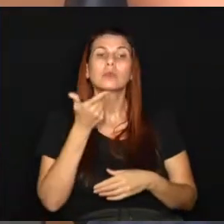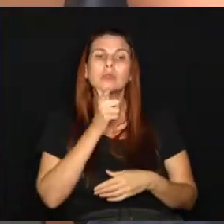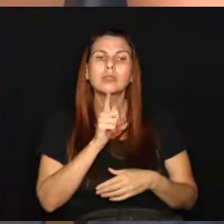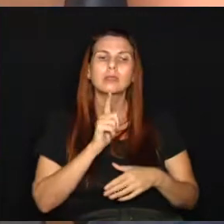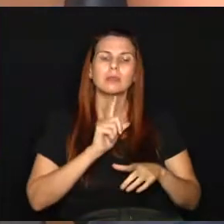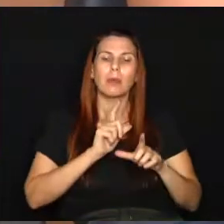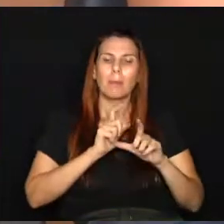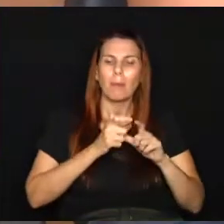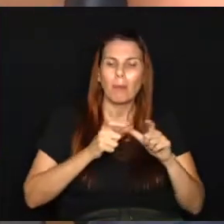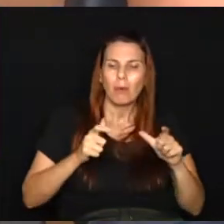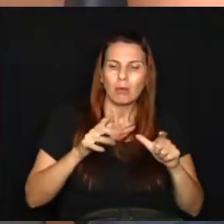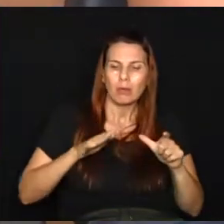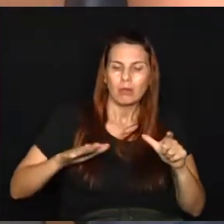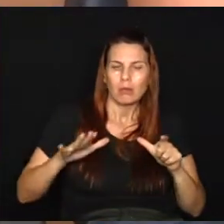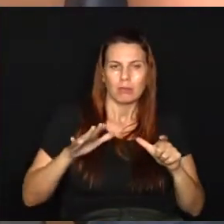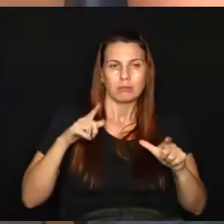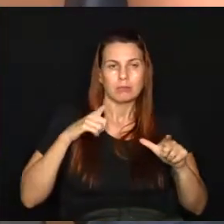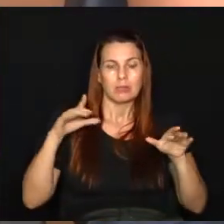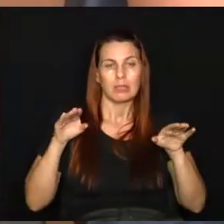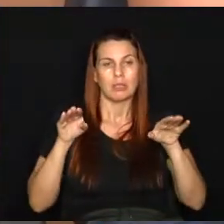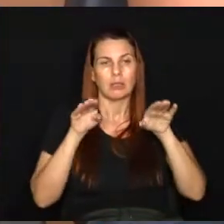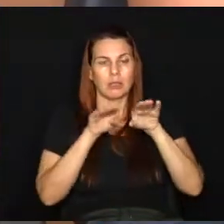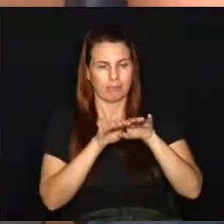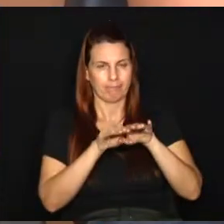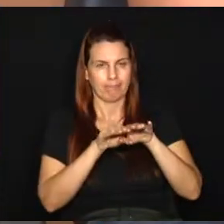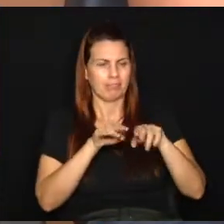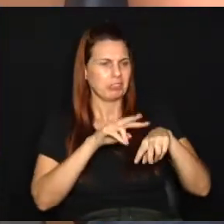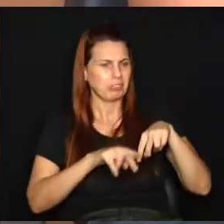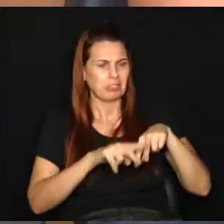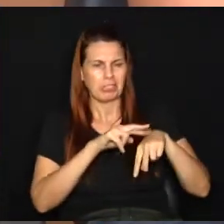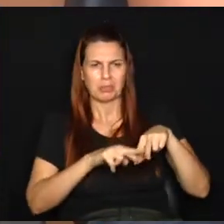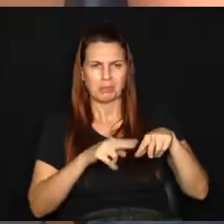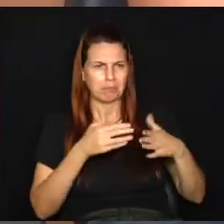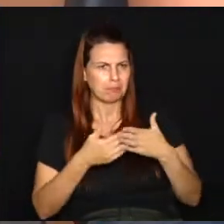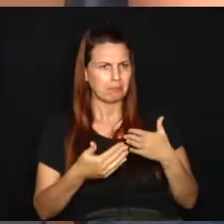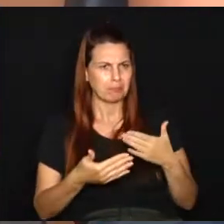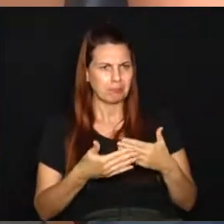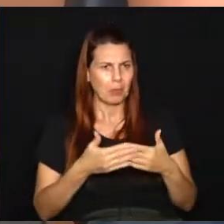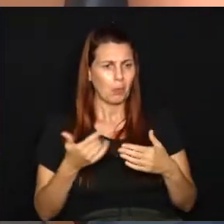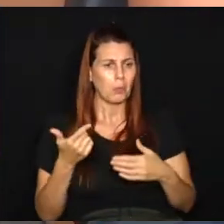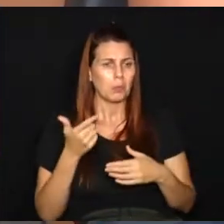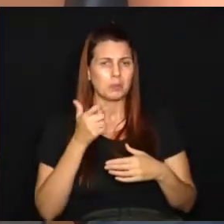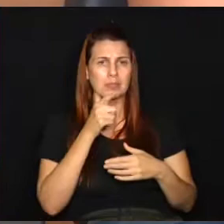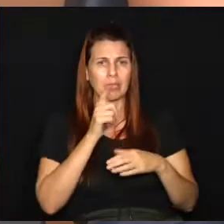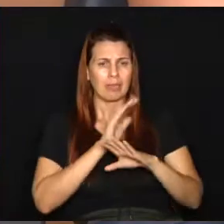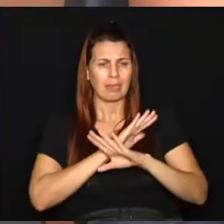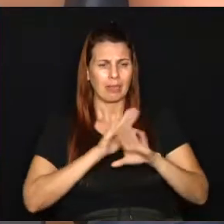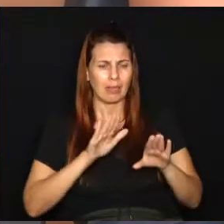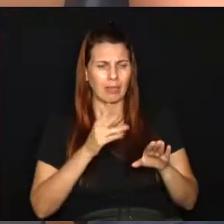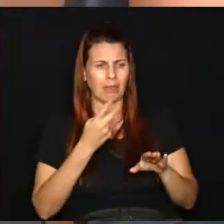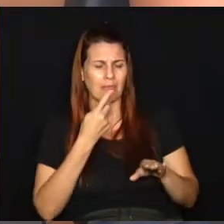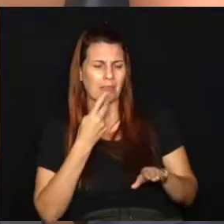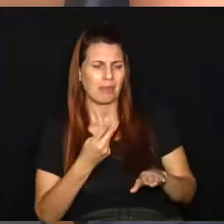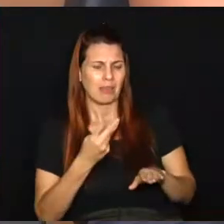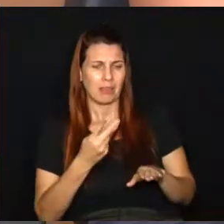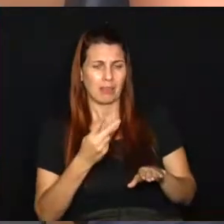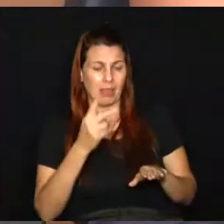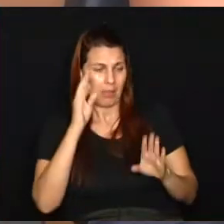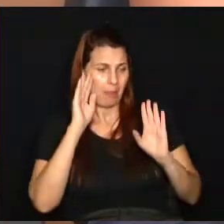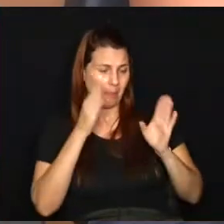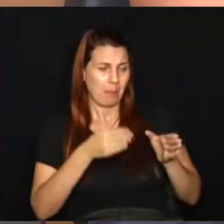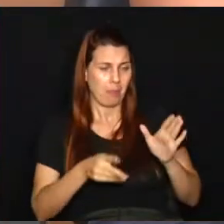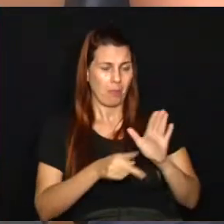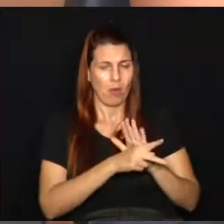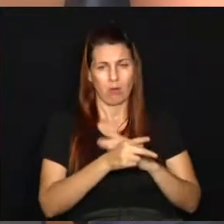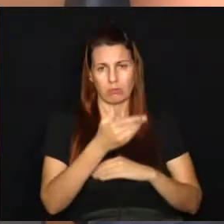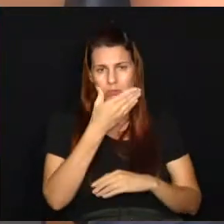espaço de equidade de gênero, de políticas para a gente conseguir, para a gente acabar com essa falácia da meritocracia e para a gente conseguir partir